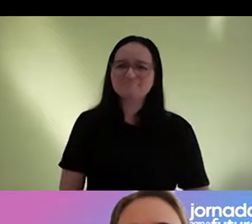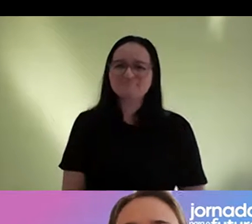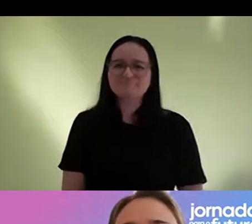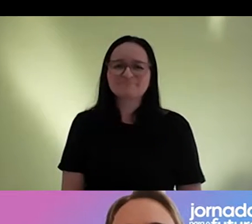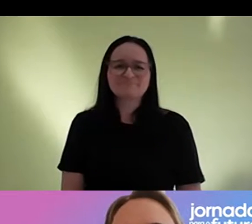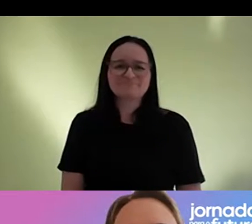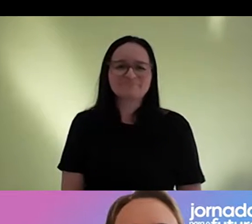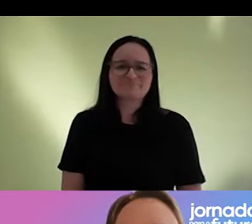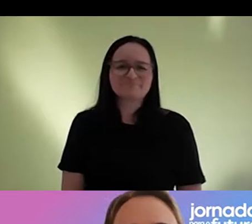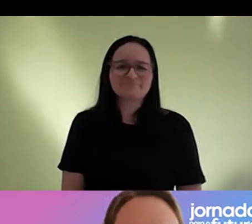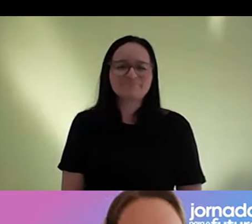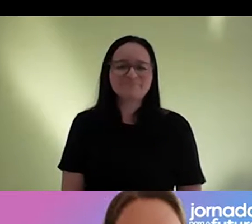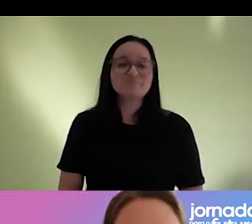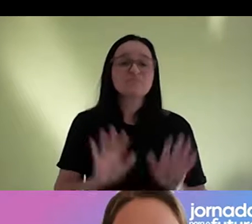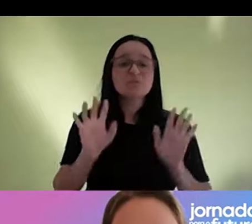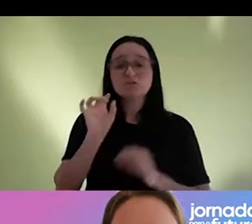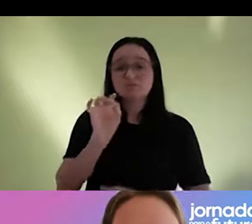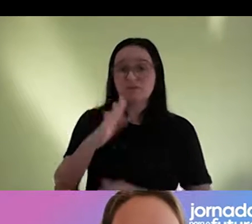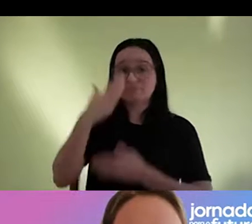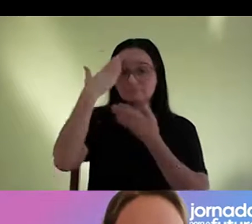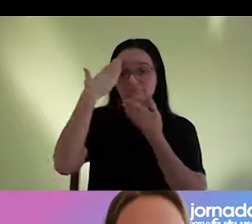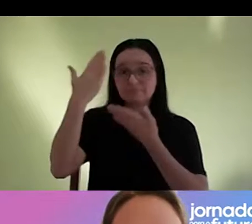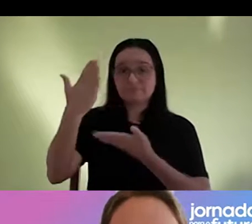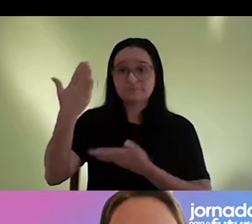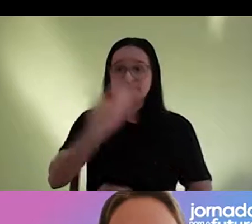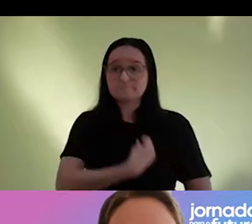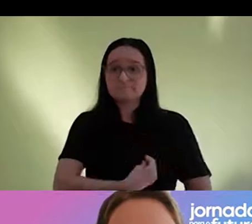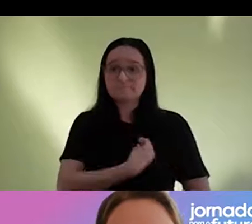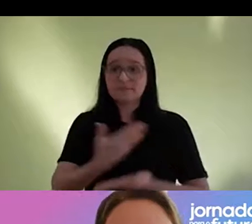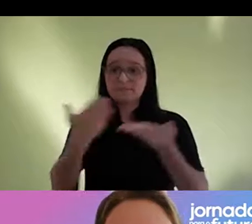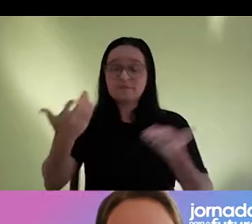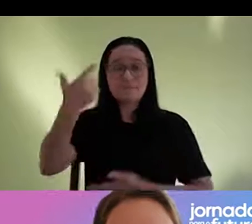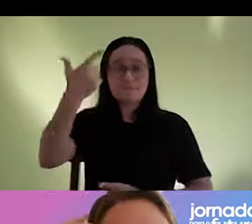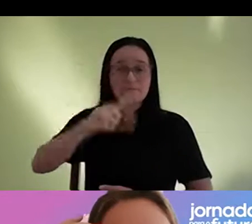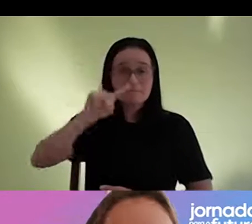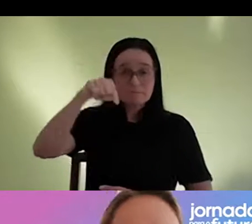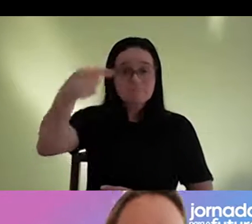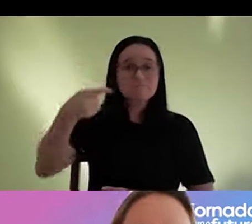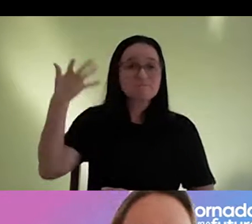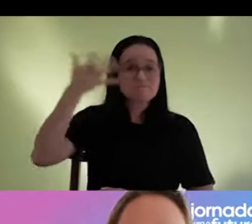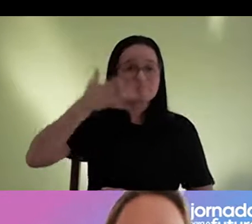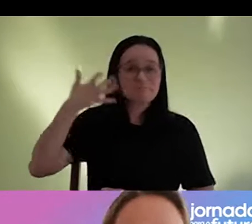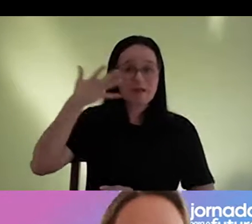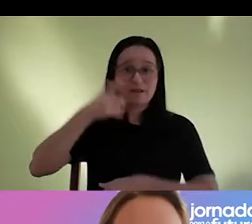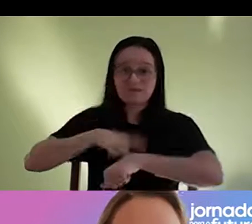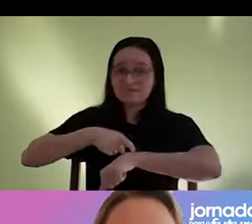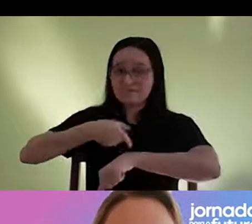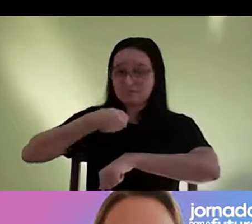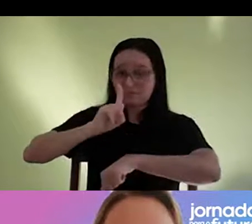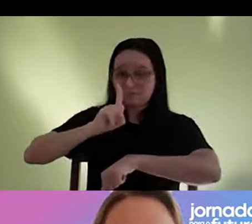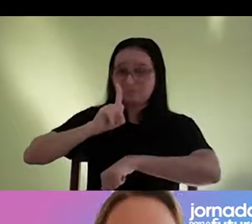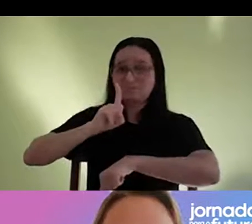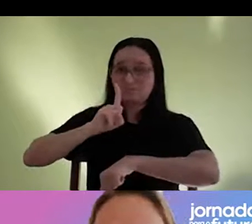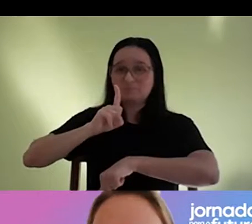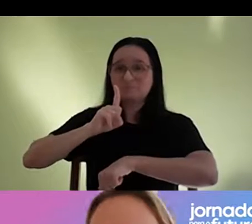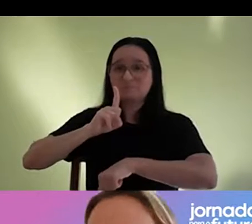Adriana só agradecer a presença de todo mundo e convidar para a nossa próxima palestra a uma hora a gente vai ter com o Alexandre